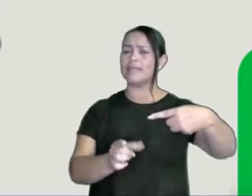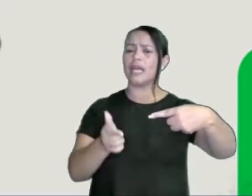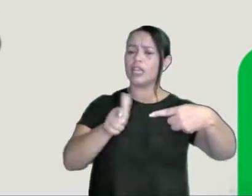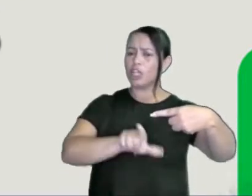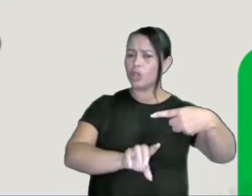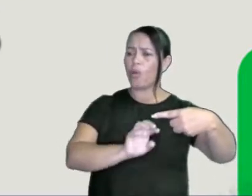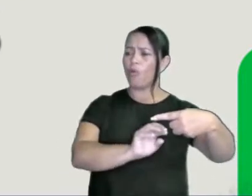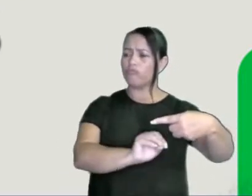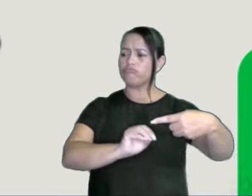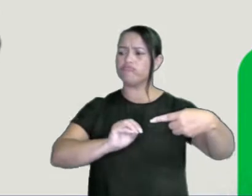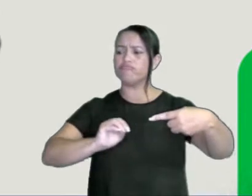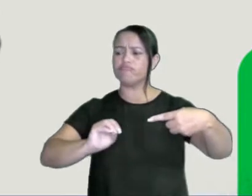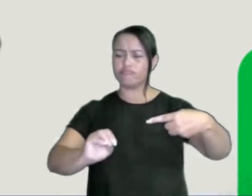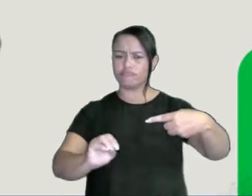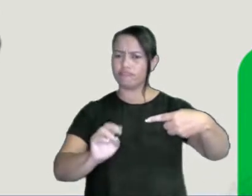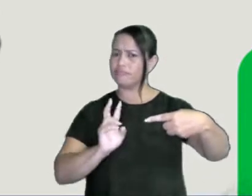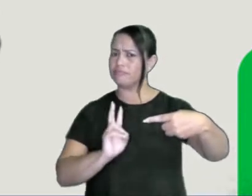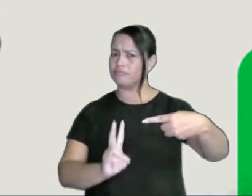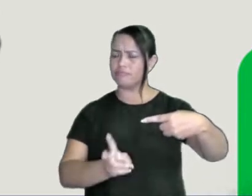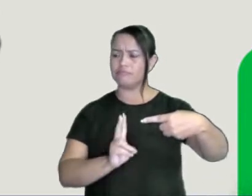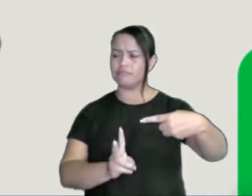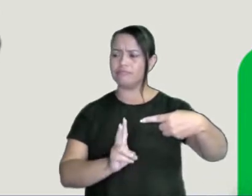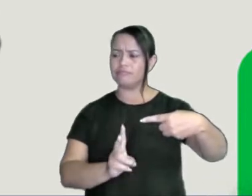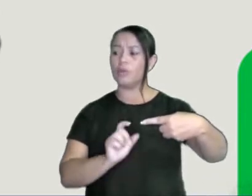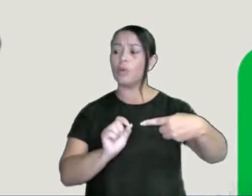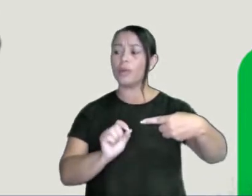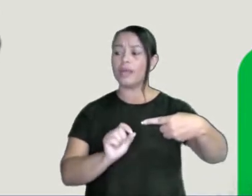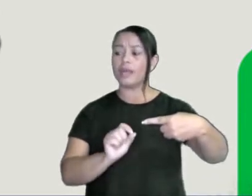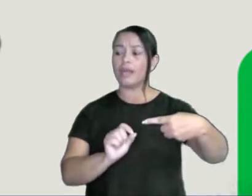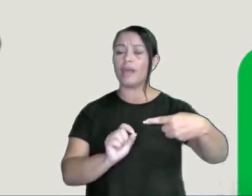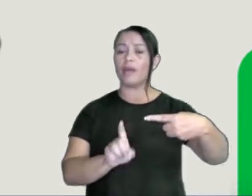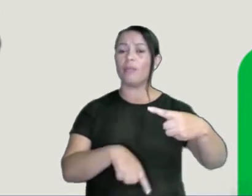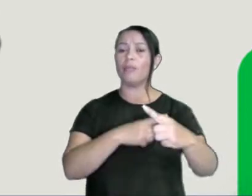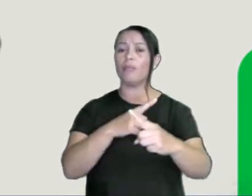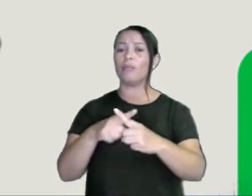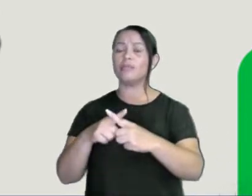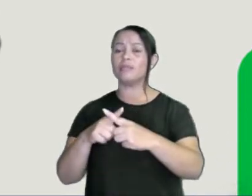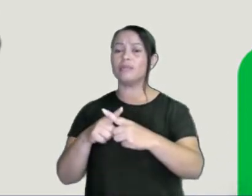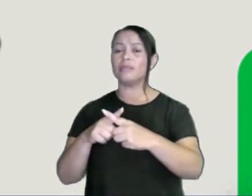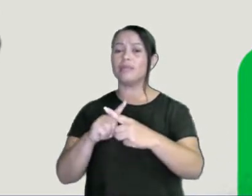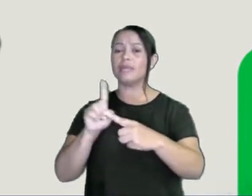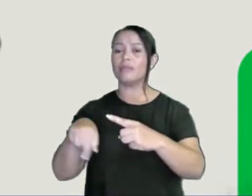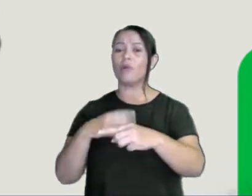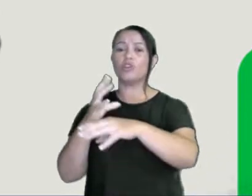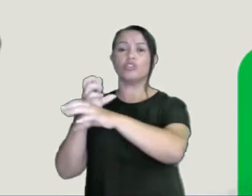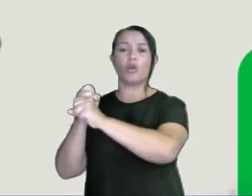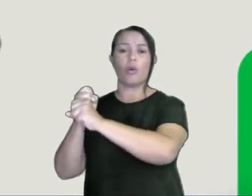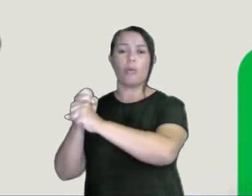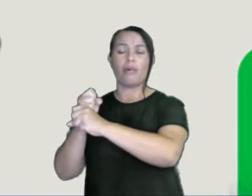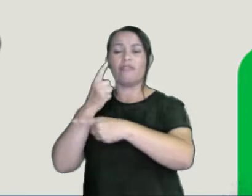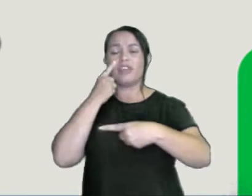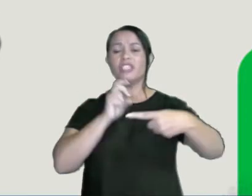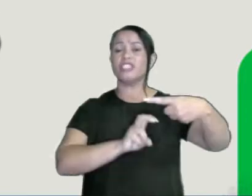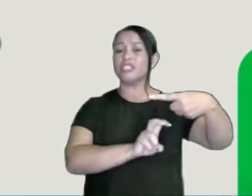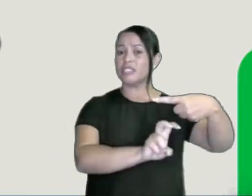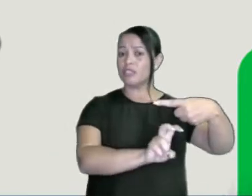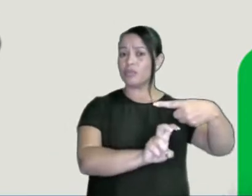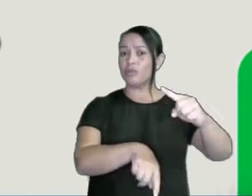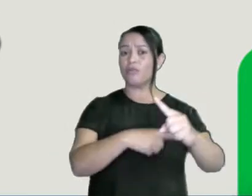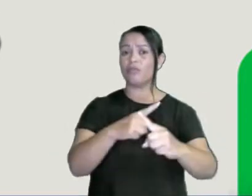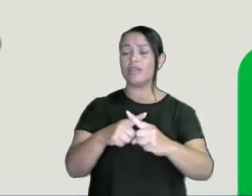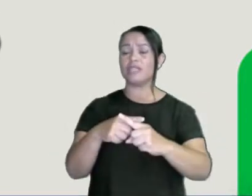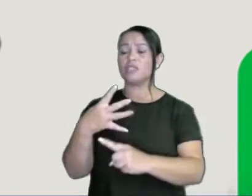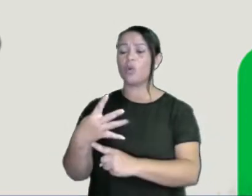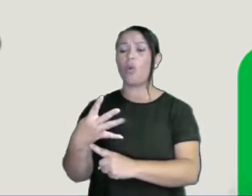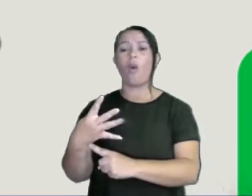seja, repete o denominador. Ó. E aqui eu vou fazer o quê? Multiplica e soma, ou seja, 5